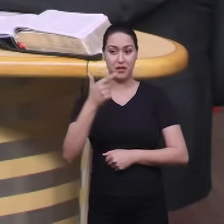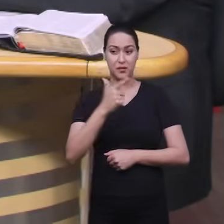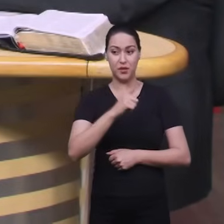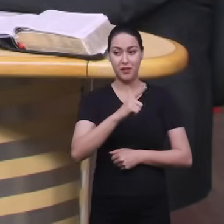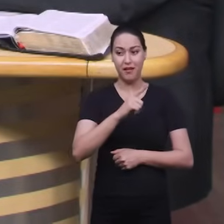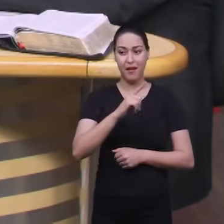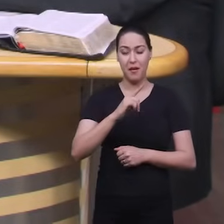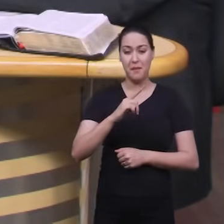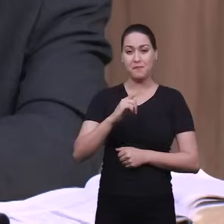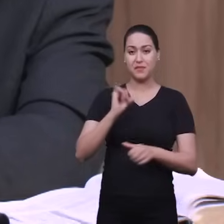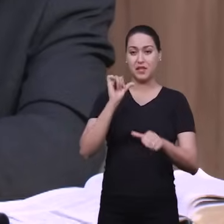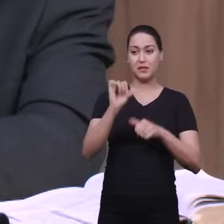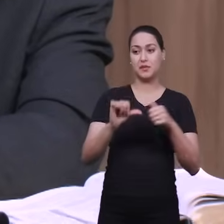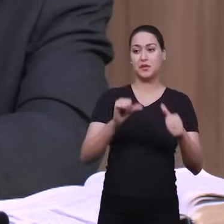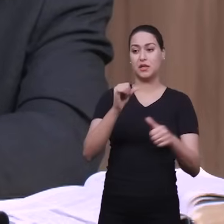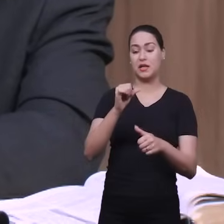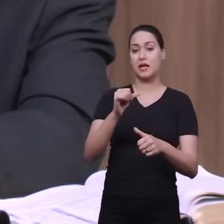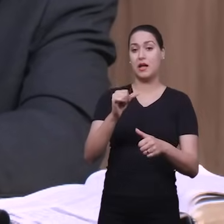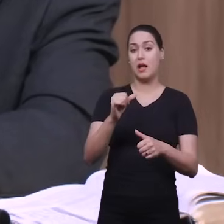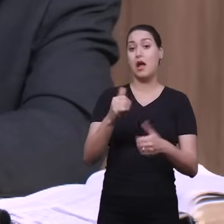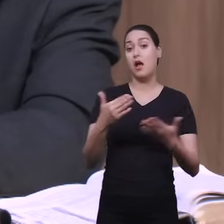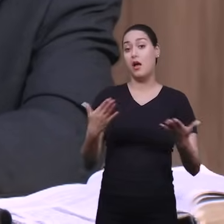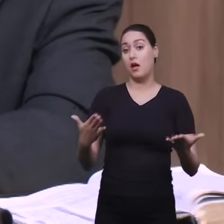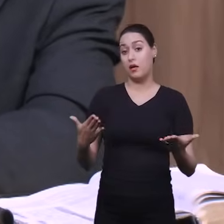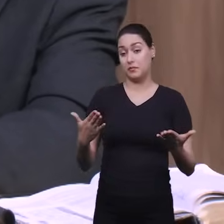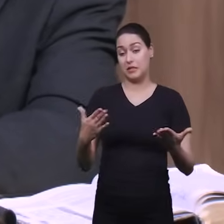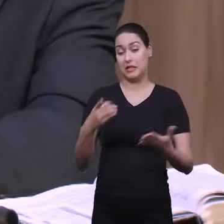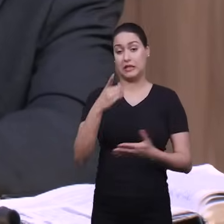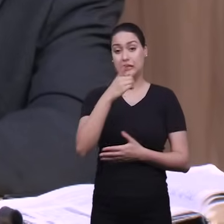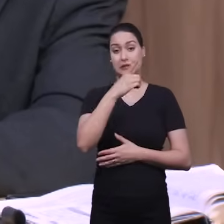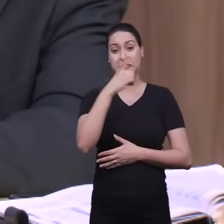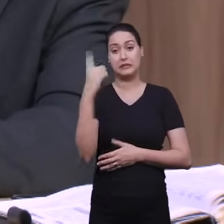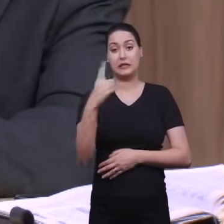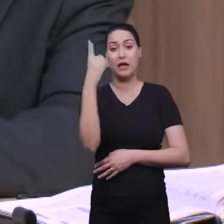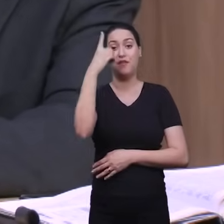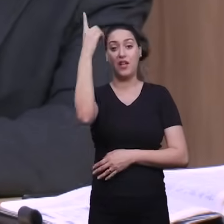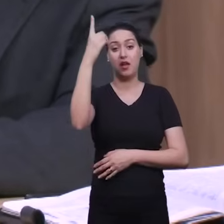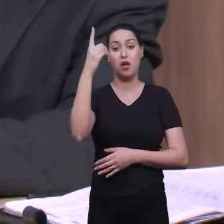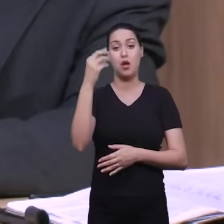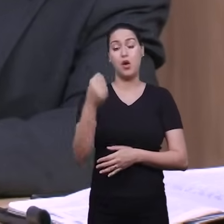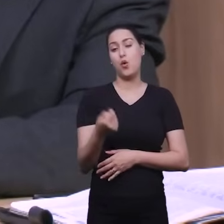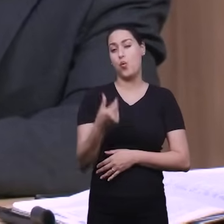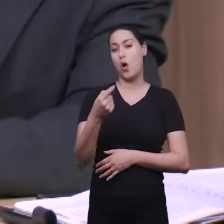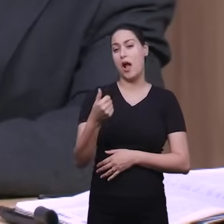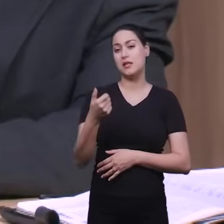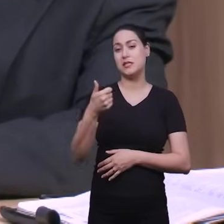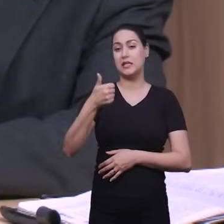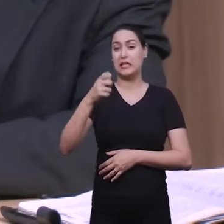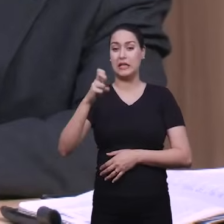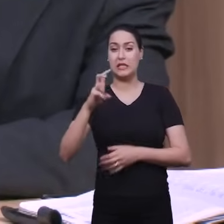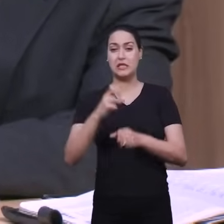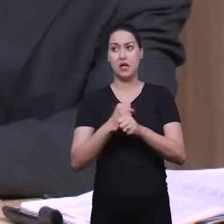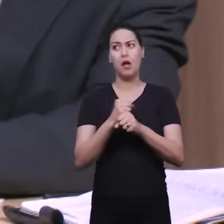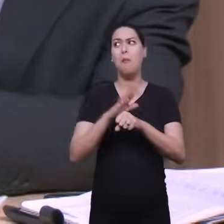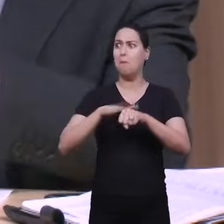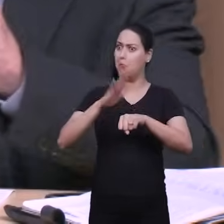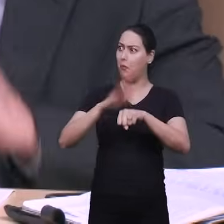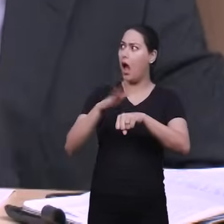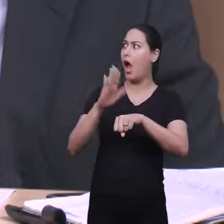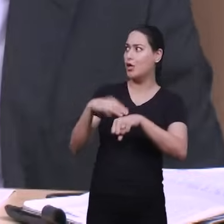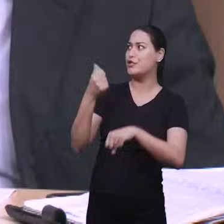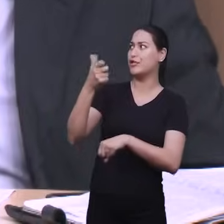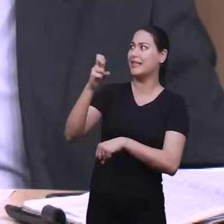tempo é para ser levantado foi Davi Davi ficou quase 15 anos agora